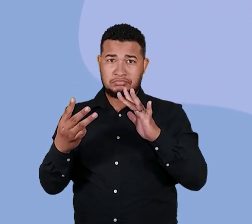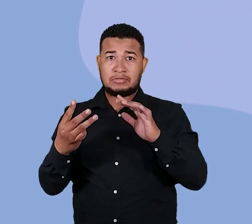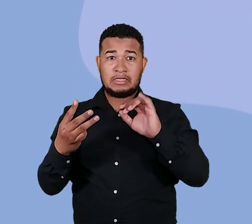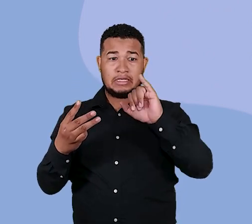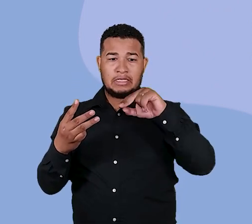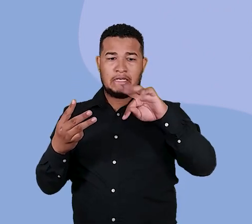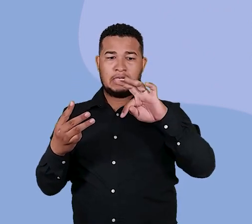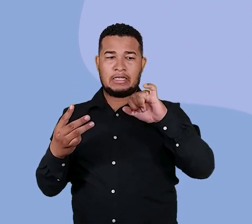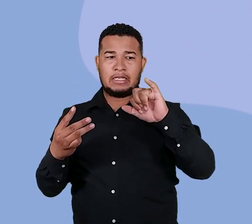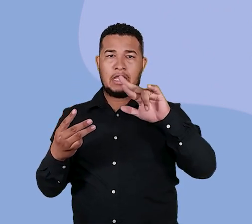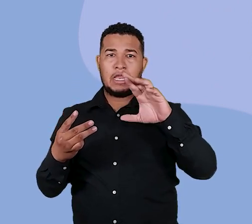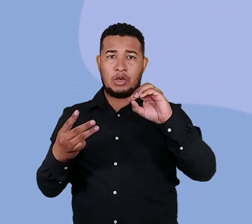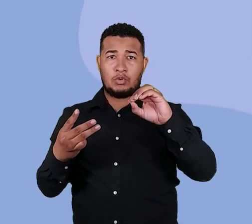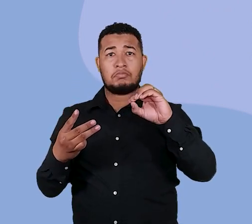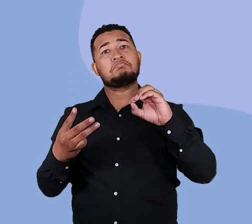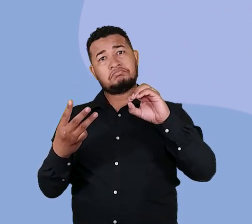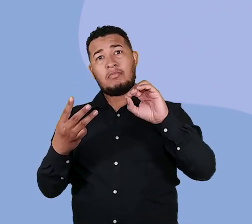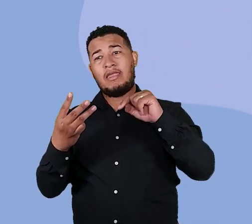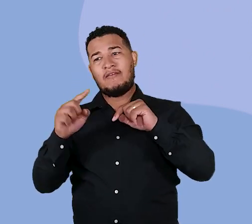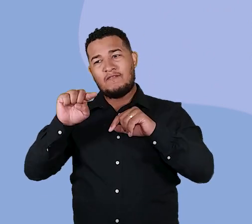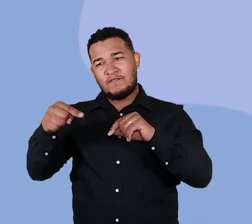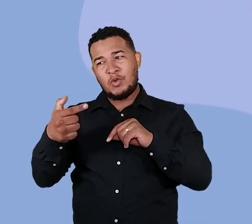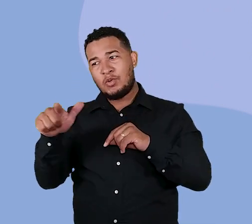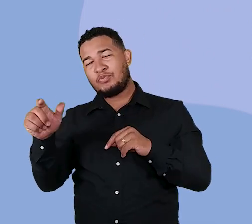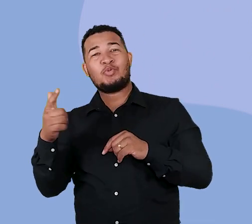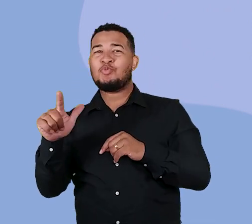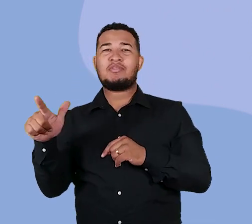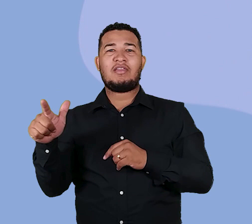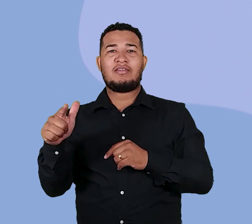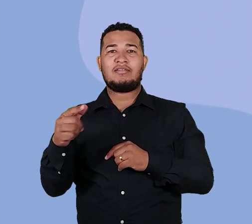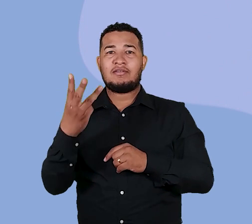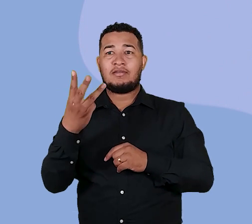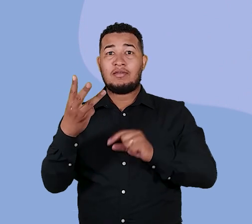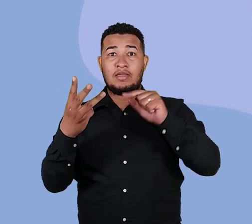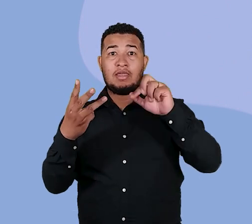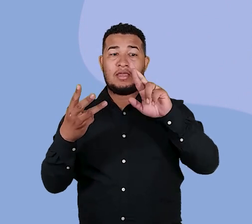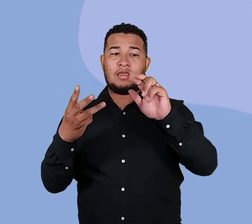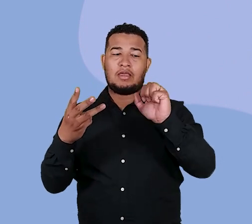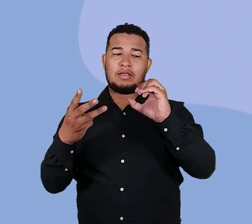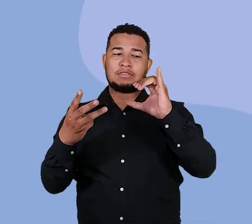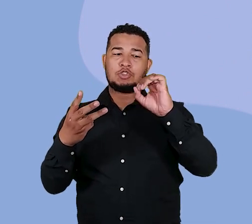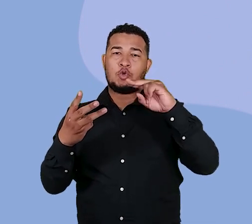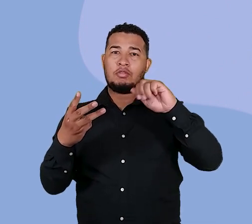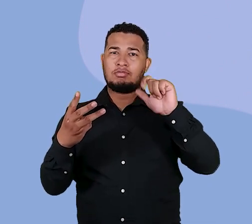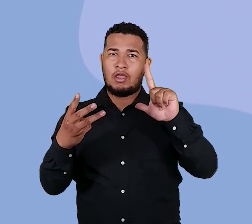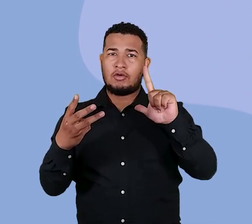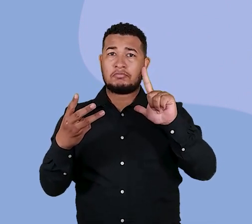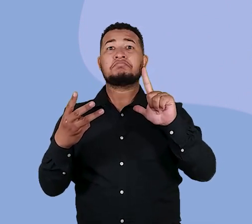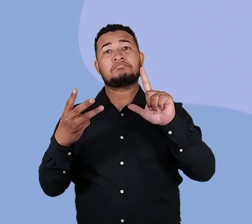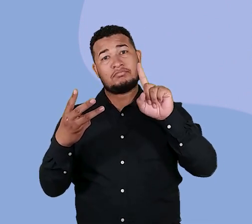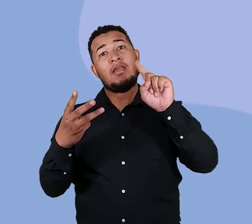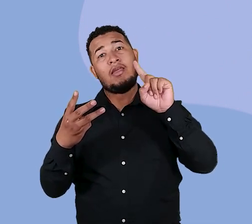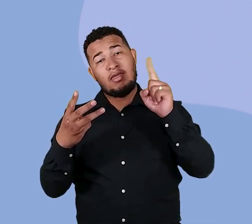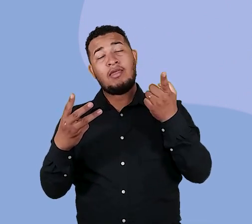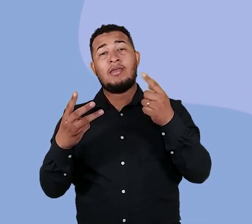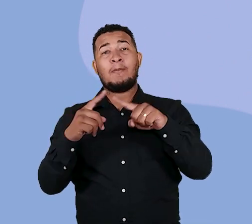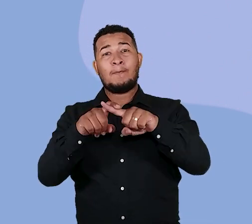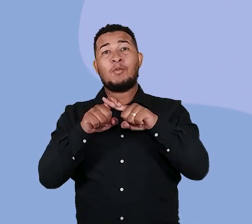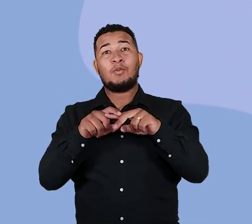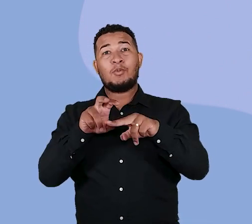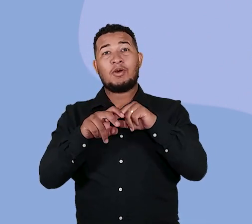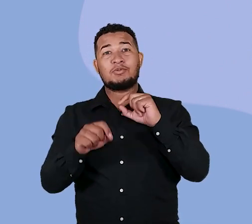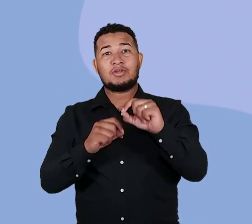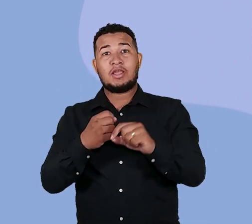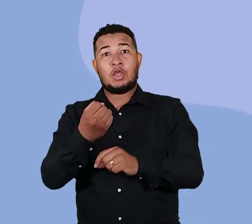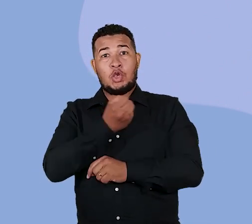quê? Porque ele não tem o quebradinho, não tem o vírgula, alguma coisa ali, ó. Ele é racional? Sim. Afinal de contas,